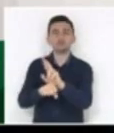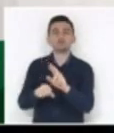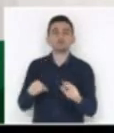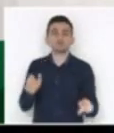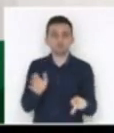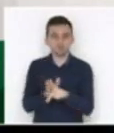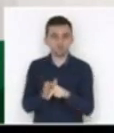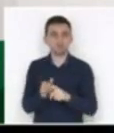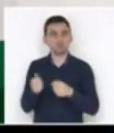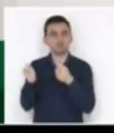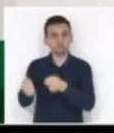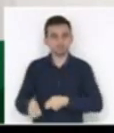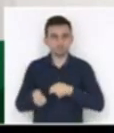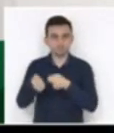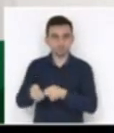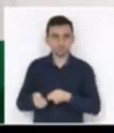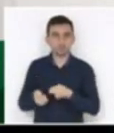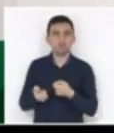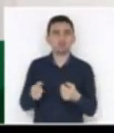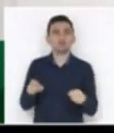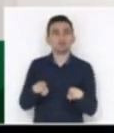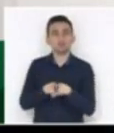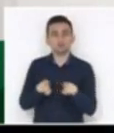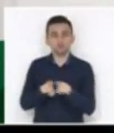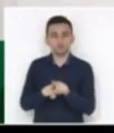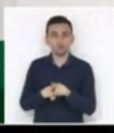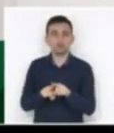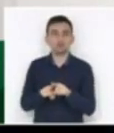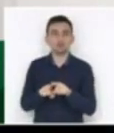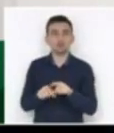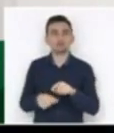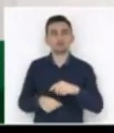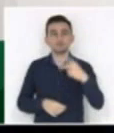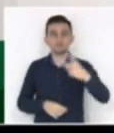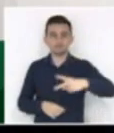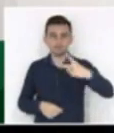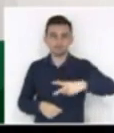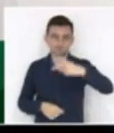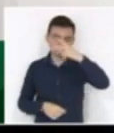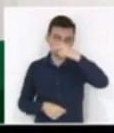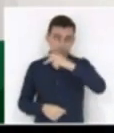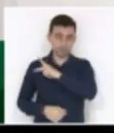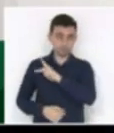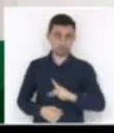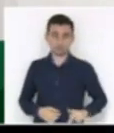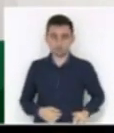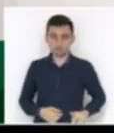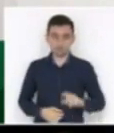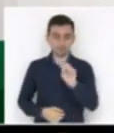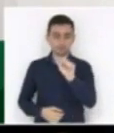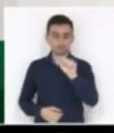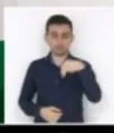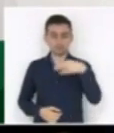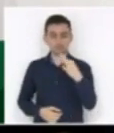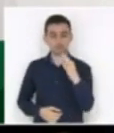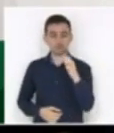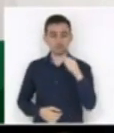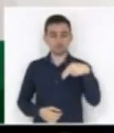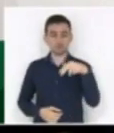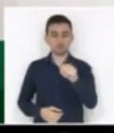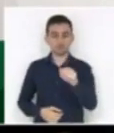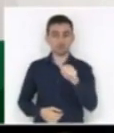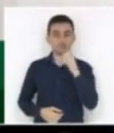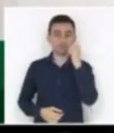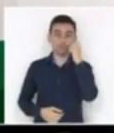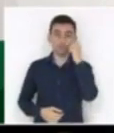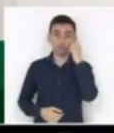o presidente da CRIC, Sidney Casagrande, o vice-presidente da Associação de Moradores de Santana, o Derivelton, e a imprensa da